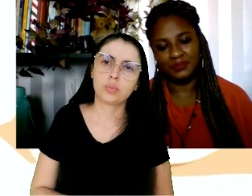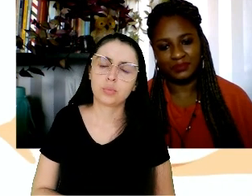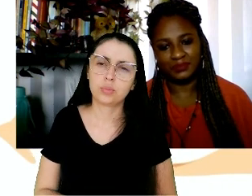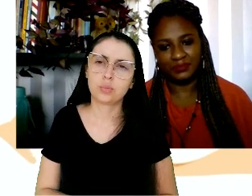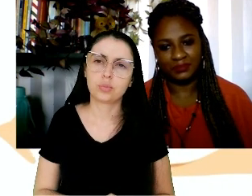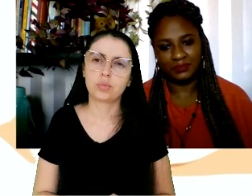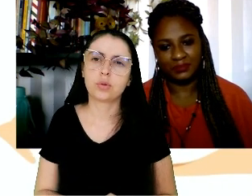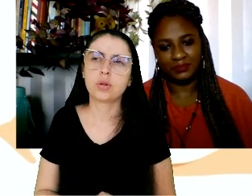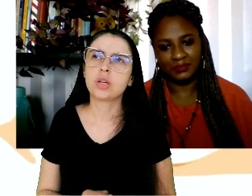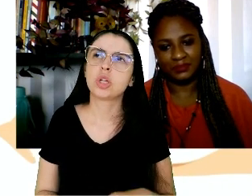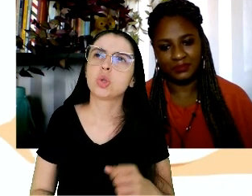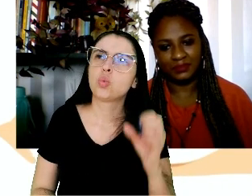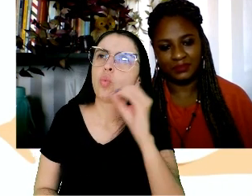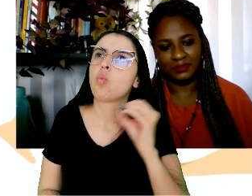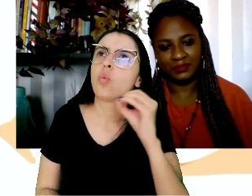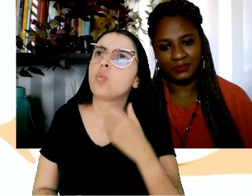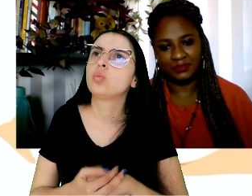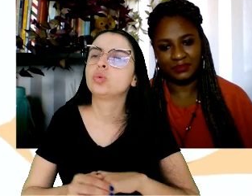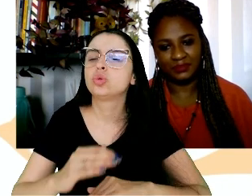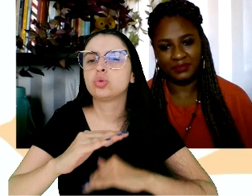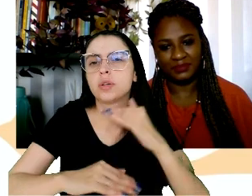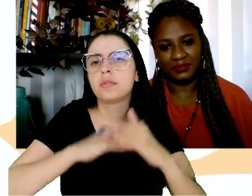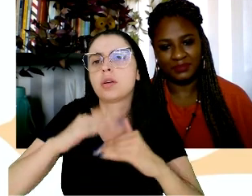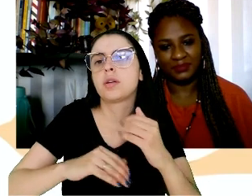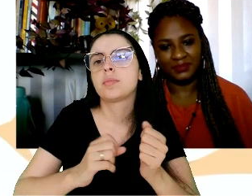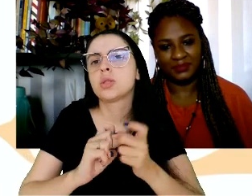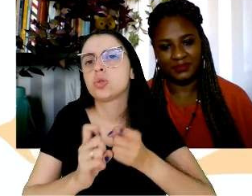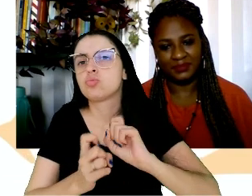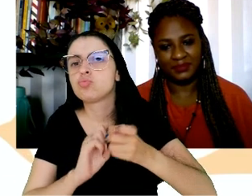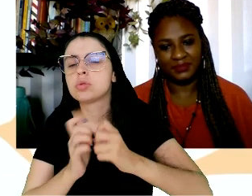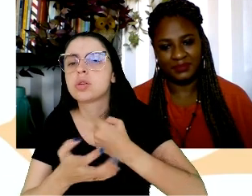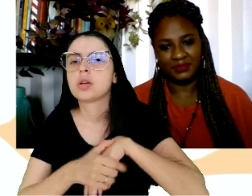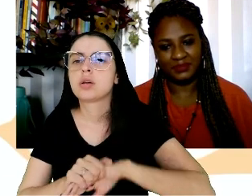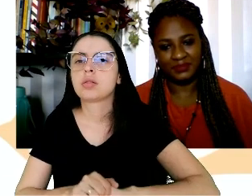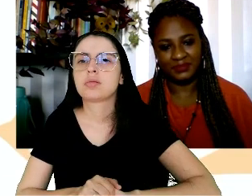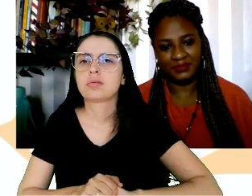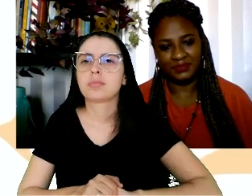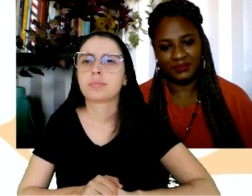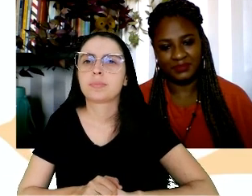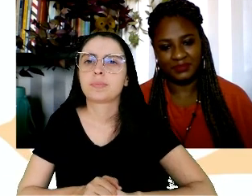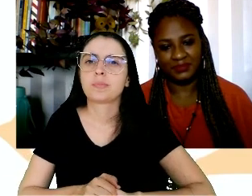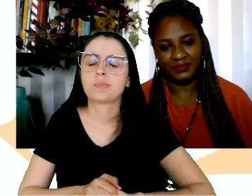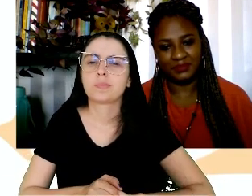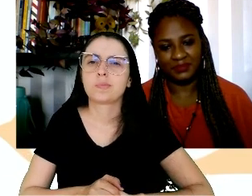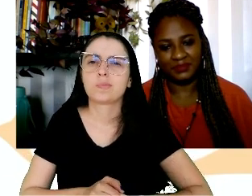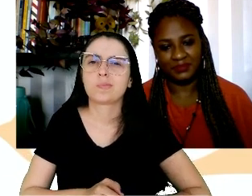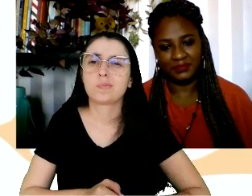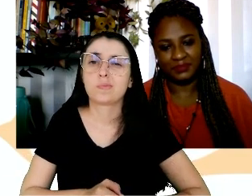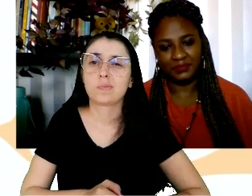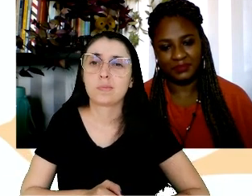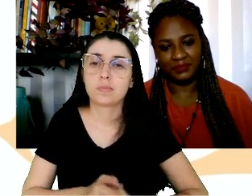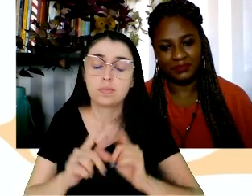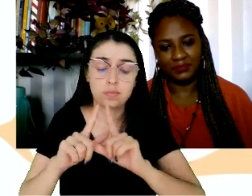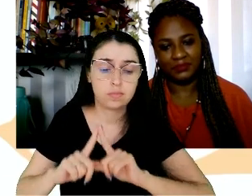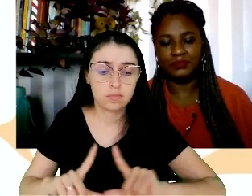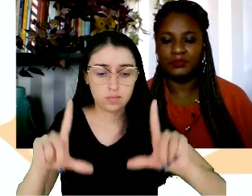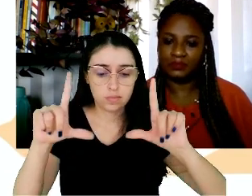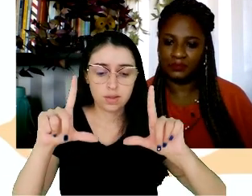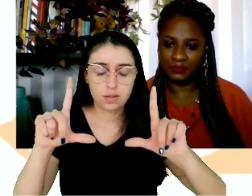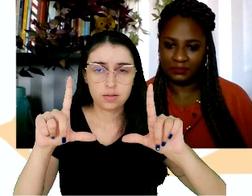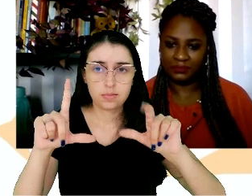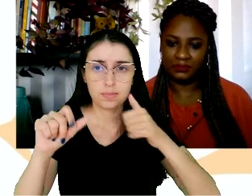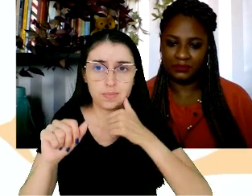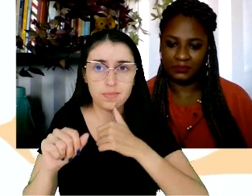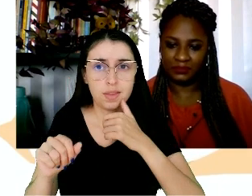e o Núcleo de Desenvolvimento de Sistemas da Procuradoria Regional da Região. Eu vou compartilhar minha tela para fazer uma